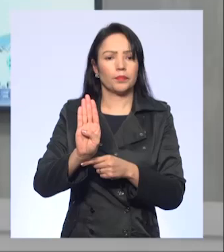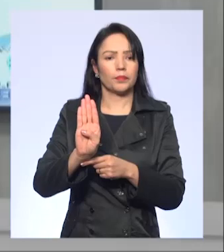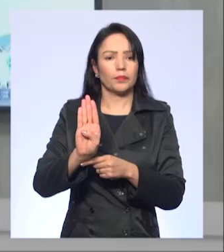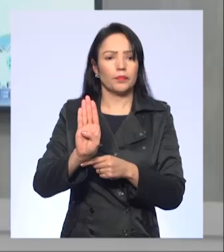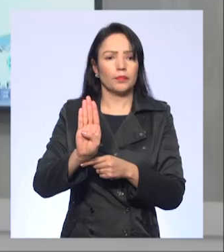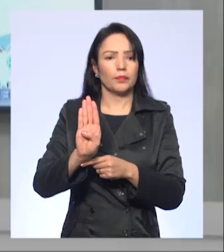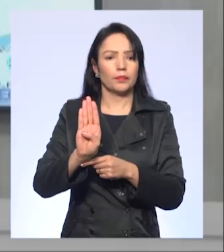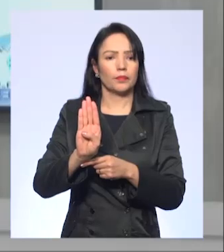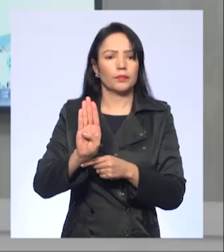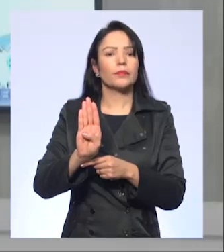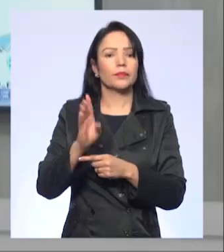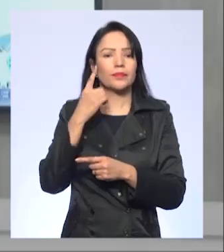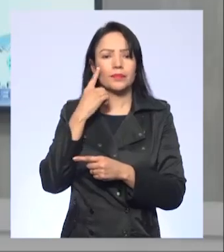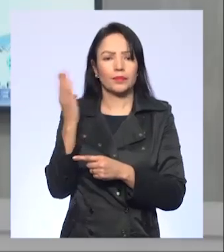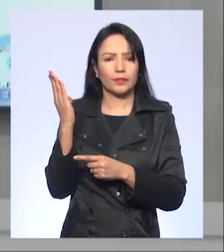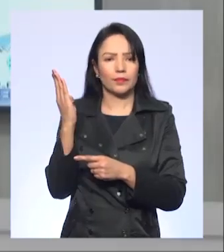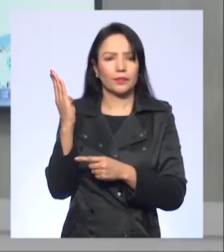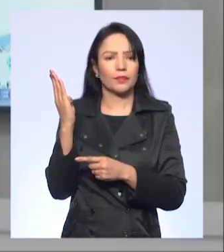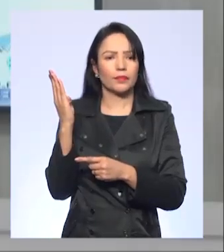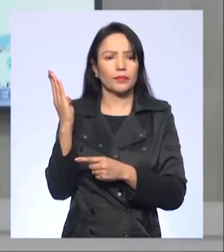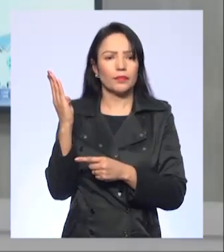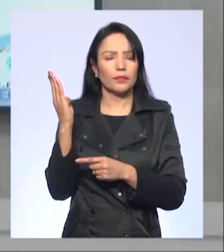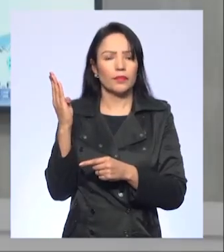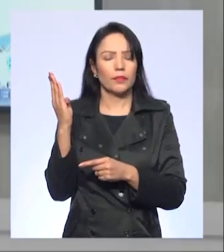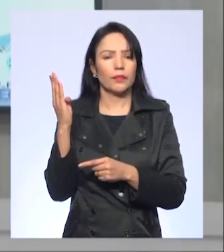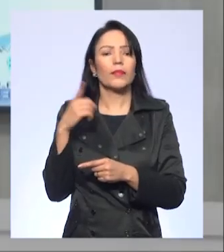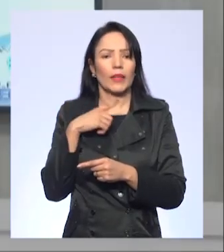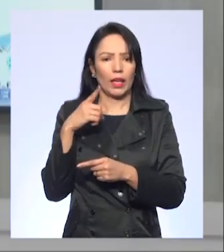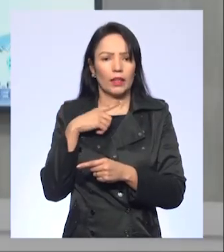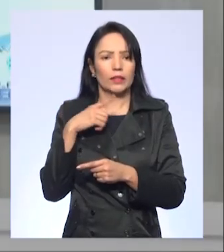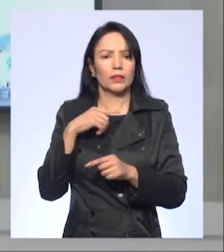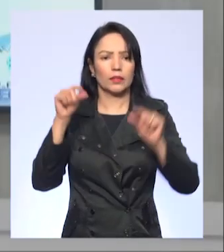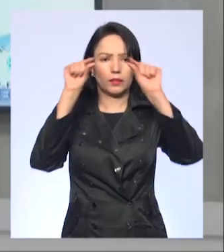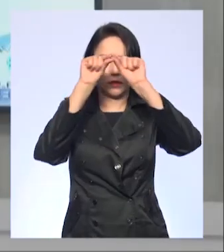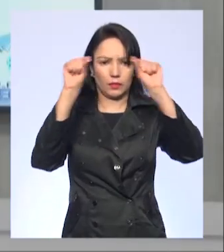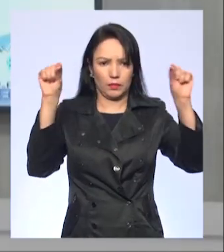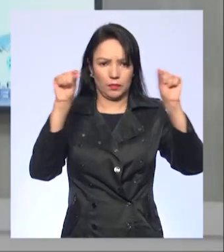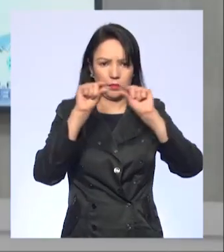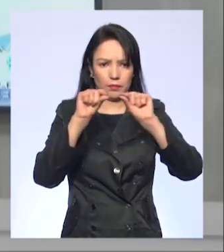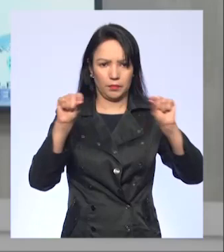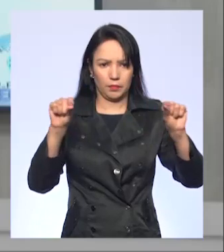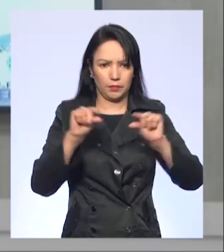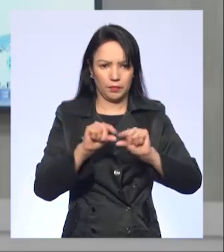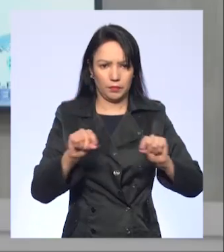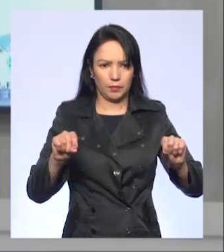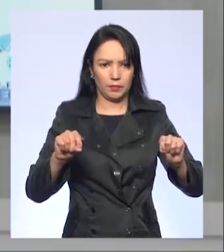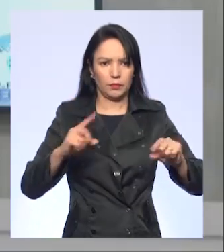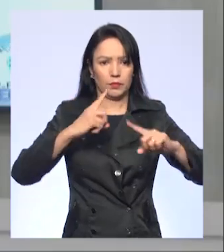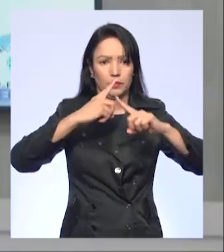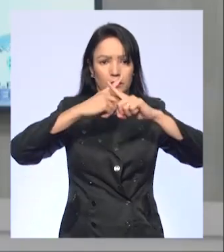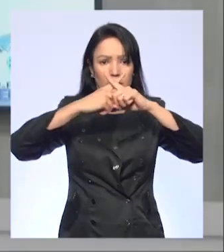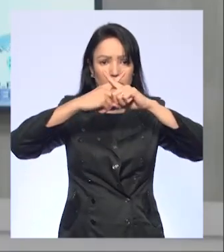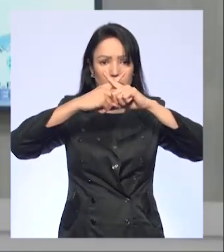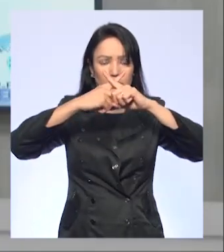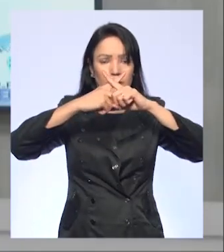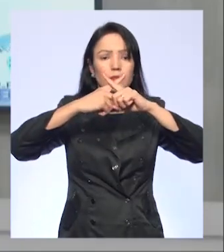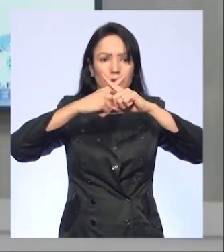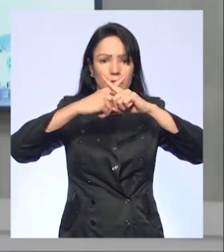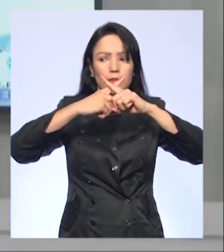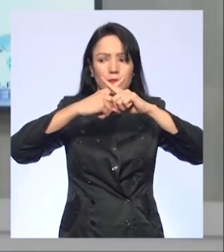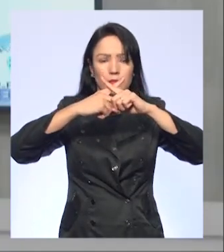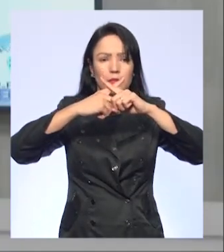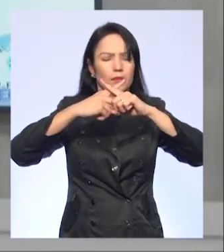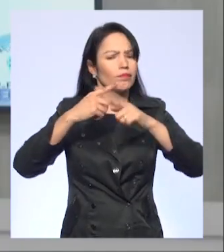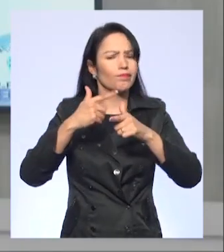para o Fredão. Veja que no item B eu tenho retas paralelas cortadas por duas transversais em forma de X. Não